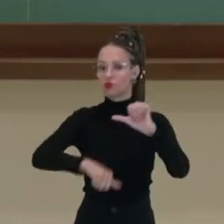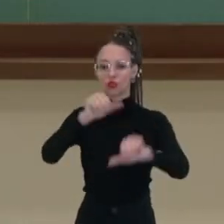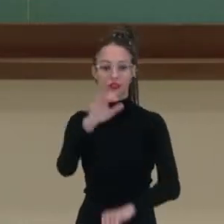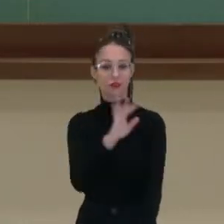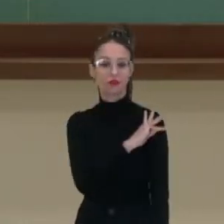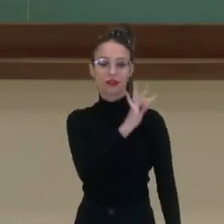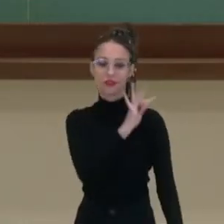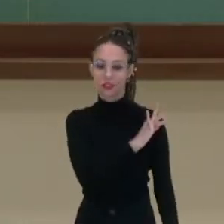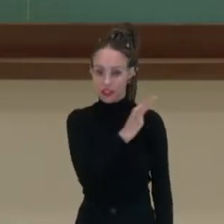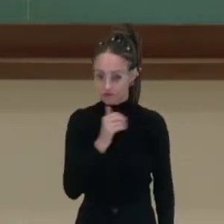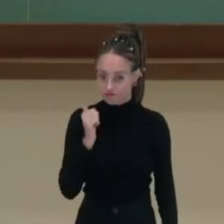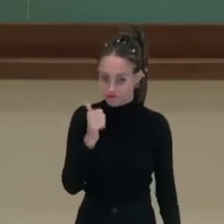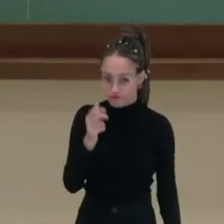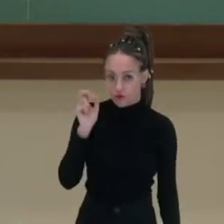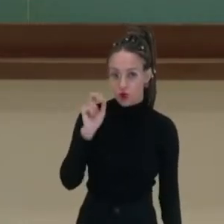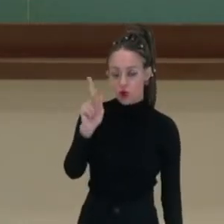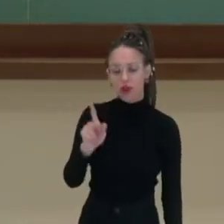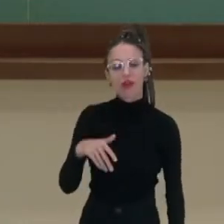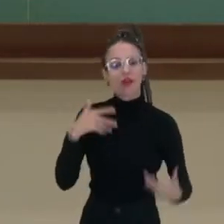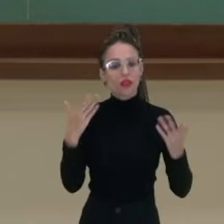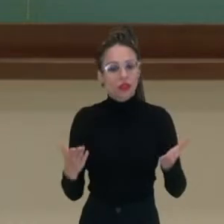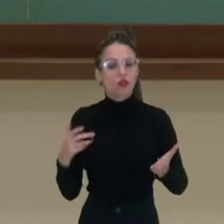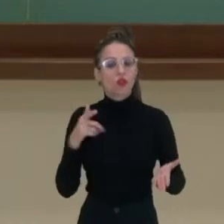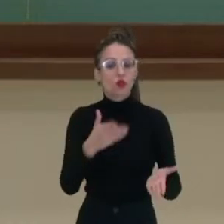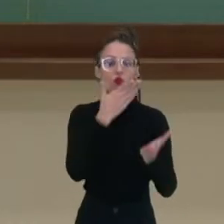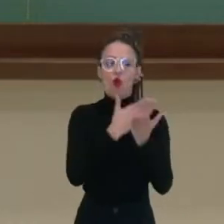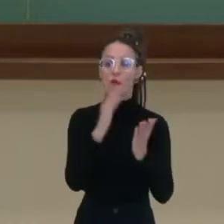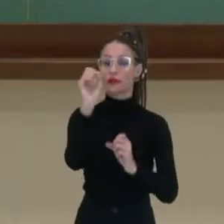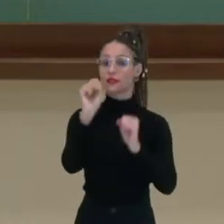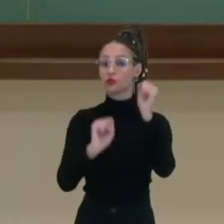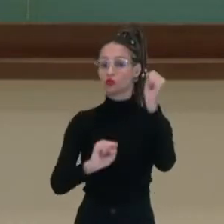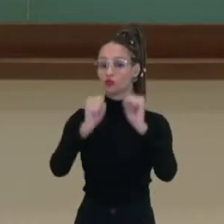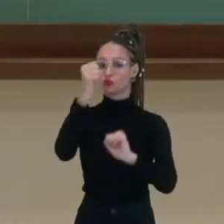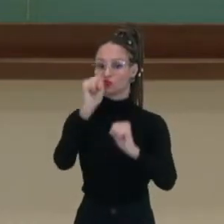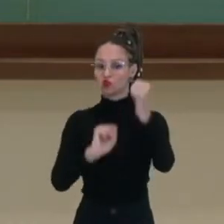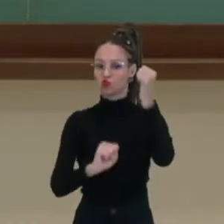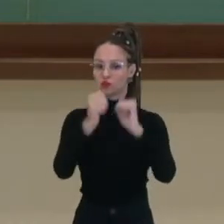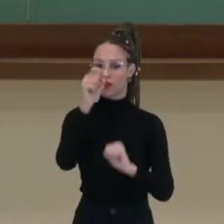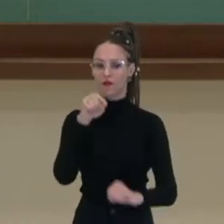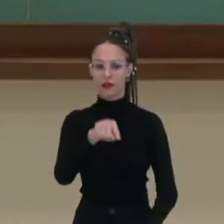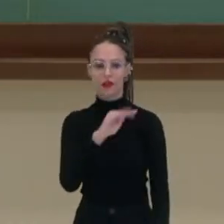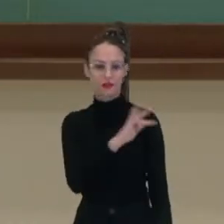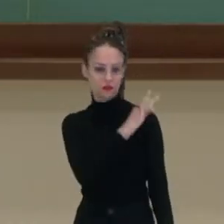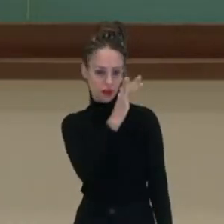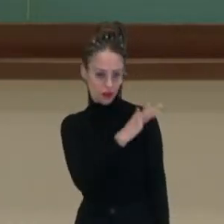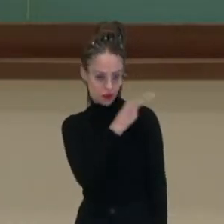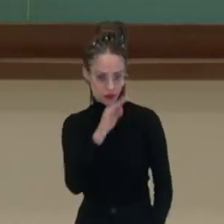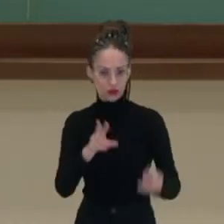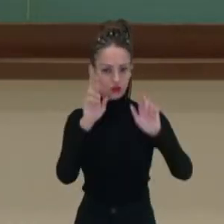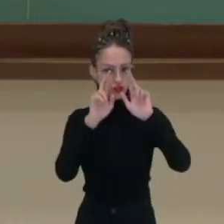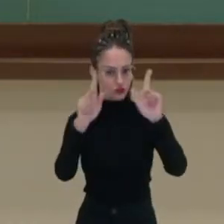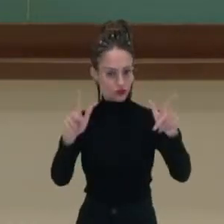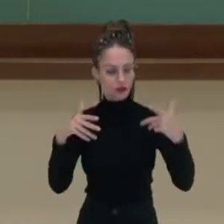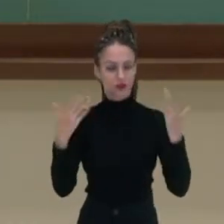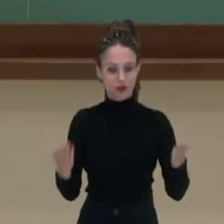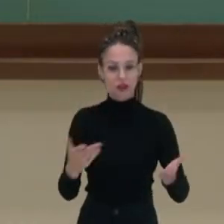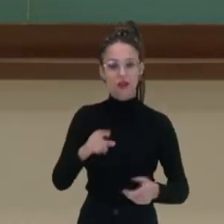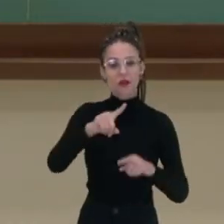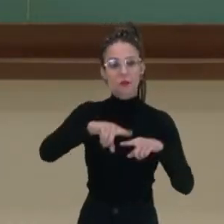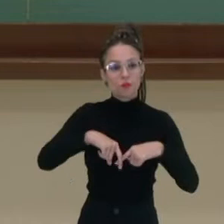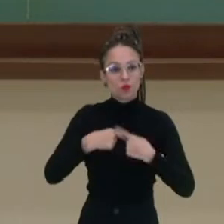técnica, ok? Aí entra aí a indústria com uma técnica diferenciada e por isso chamamos